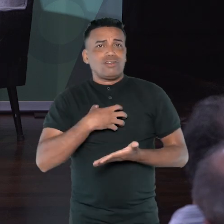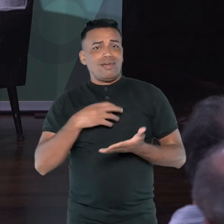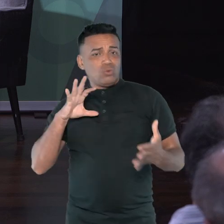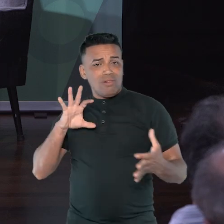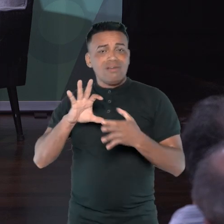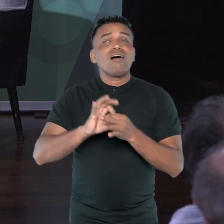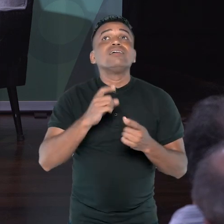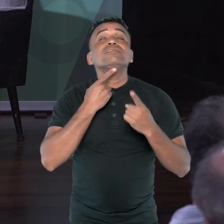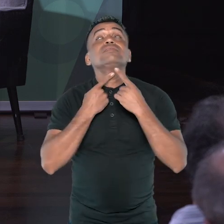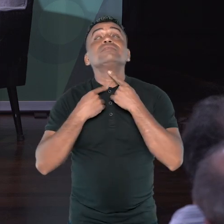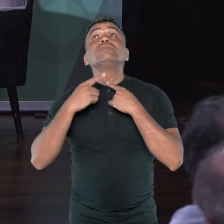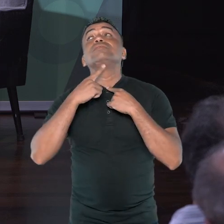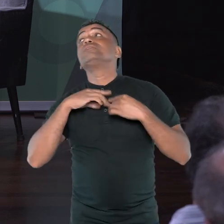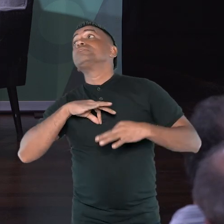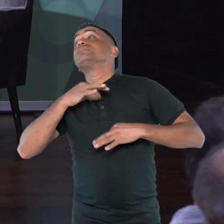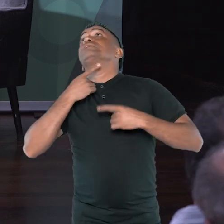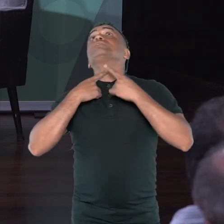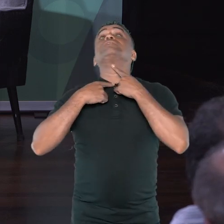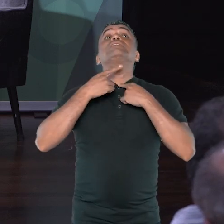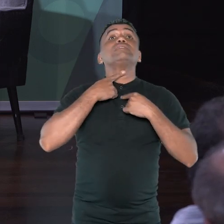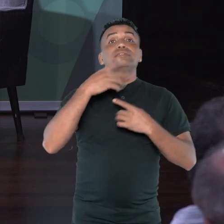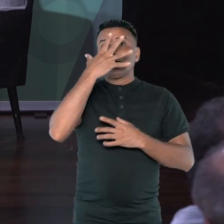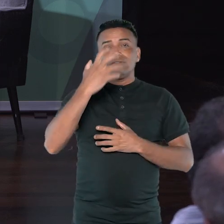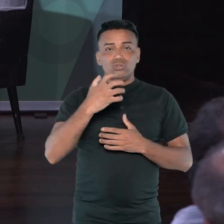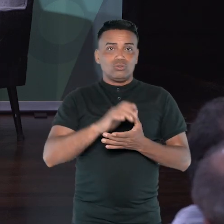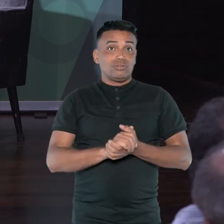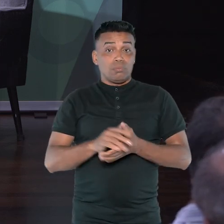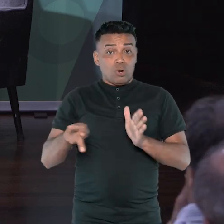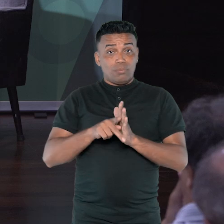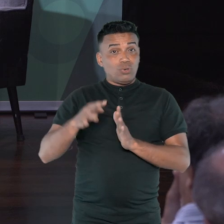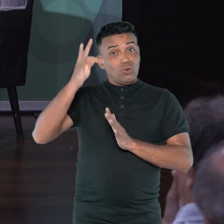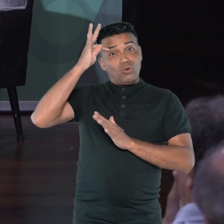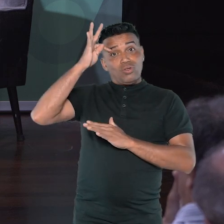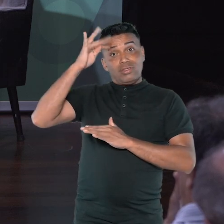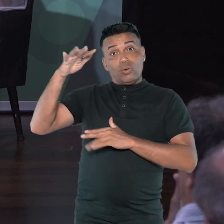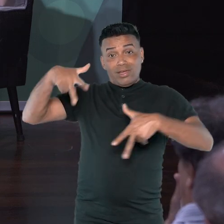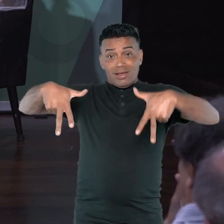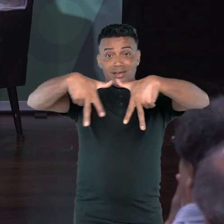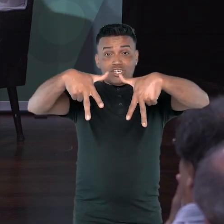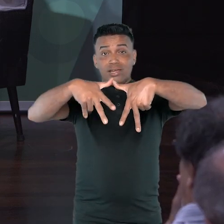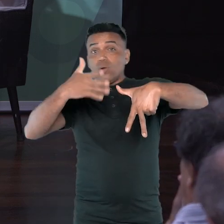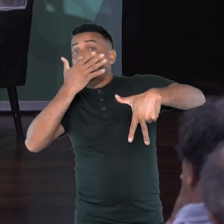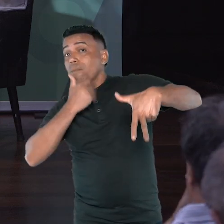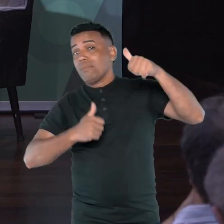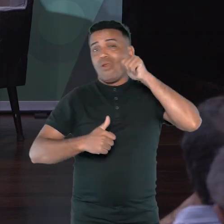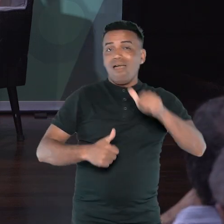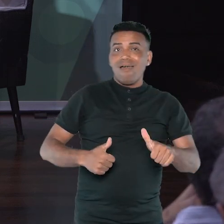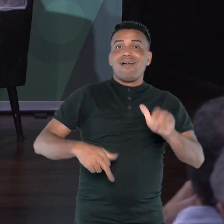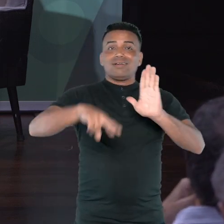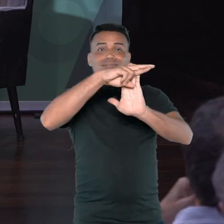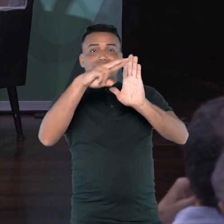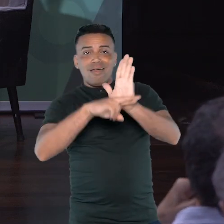com o desejo. Para as teorias de gênero, por exemplo, as normas sociais, né,